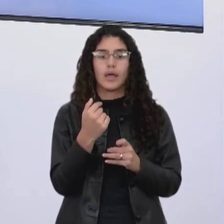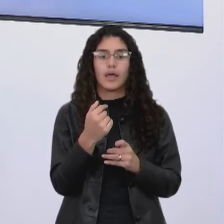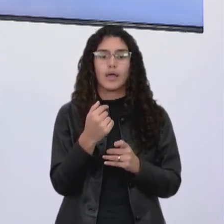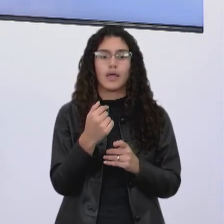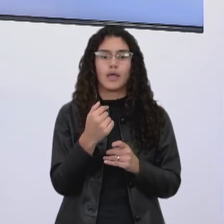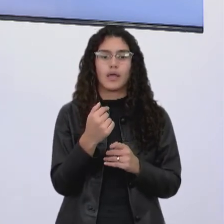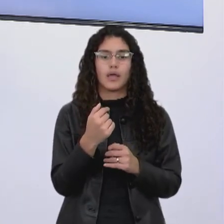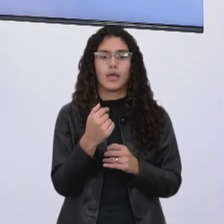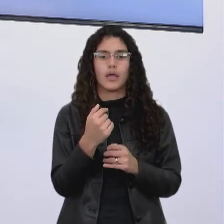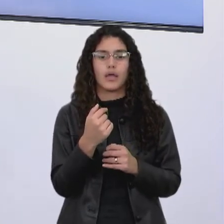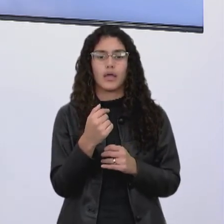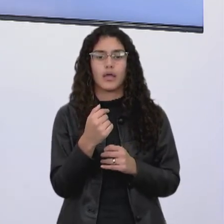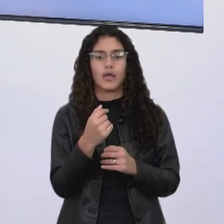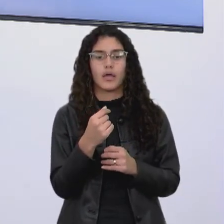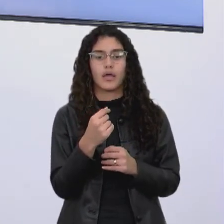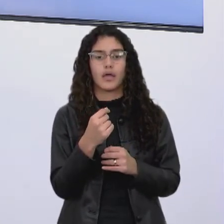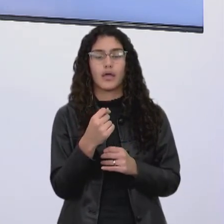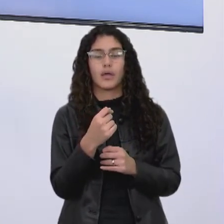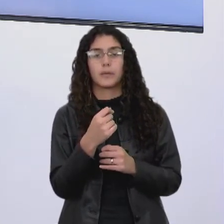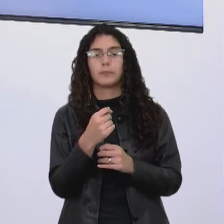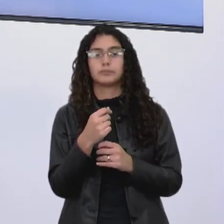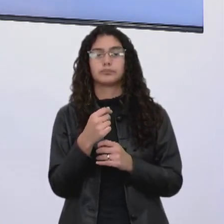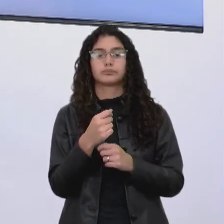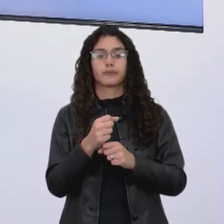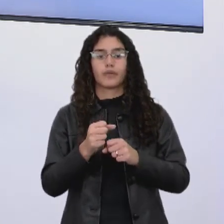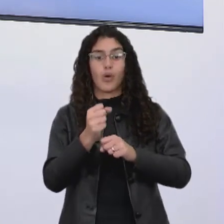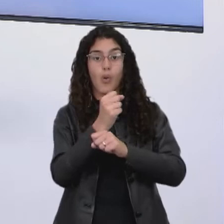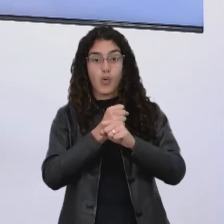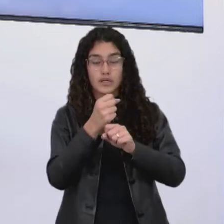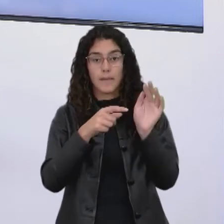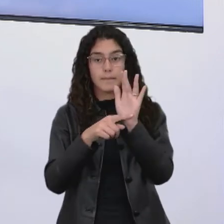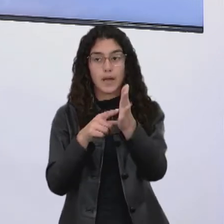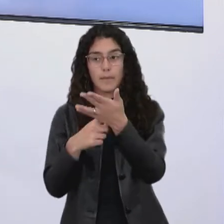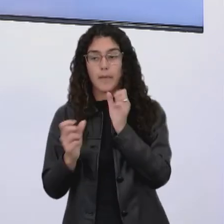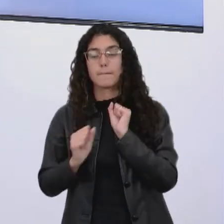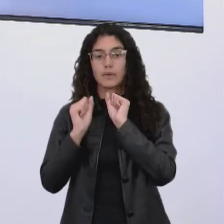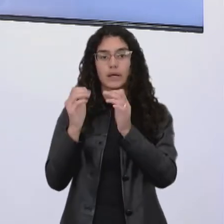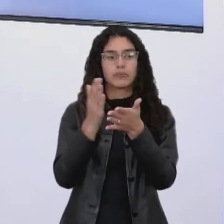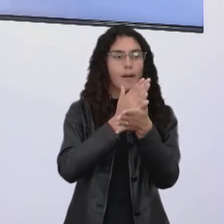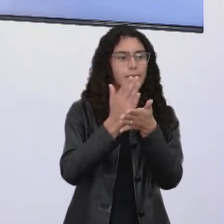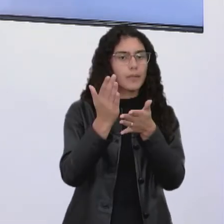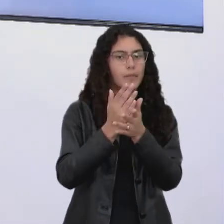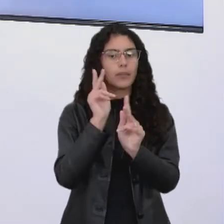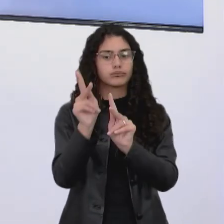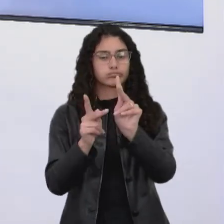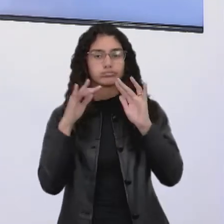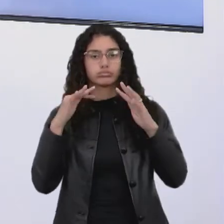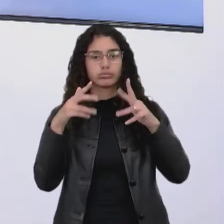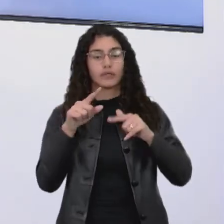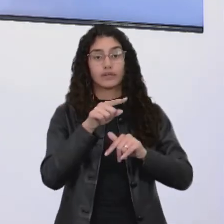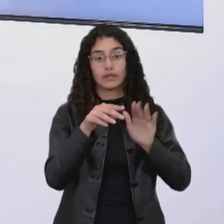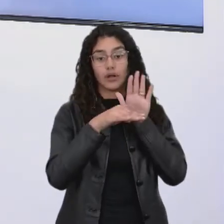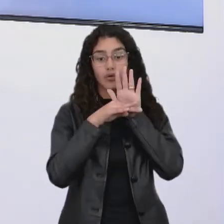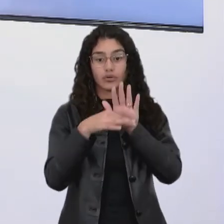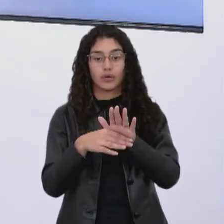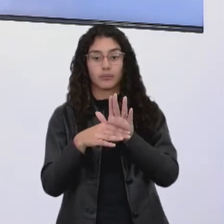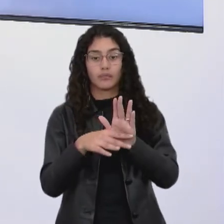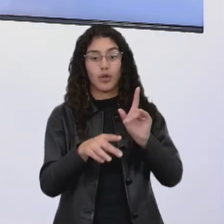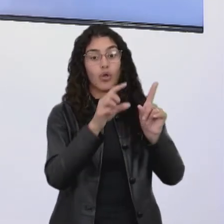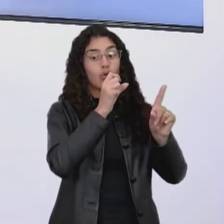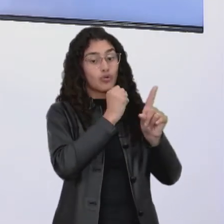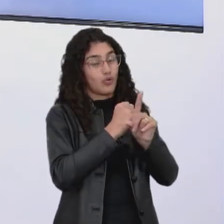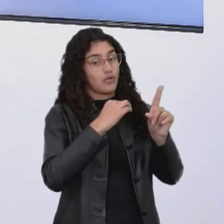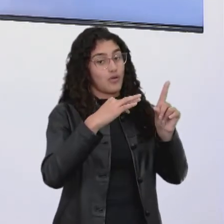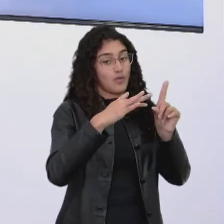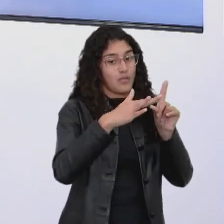cozinhas comunitárias, acho que é isso. Para poder distribuir para a população. Então, você está ajudando socialmente